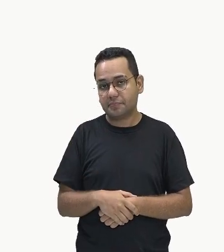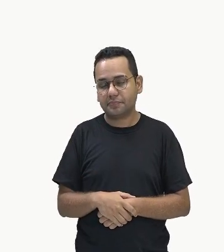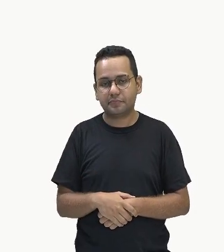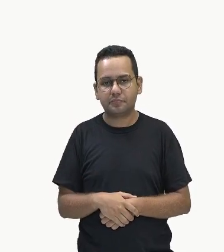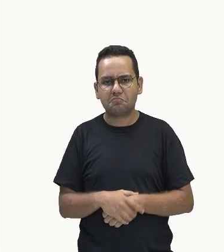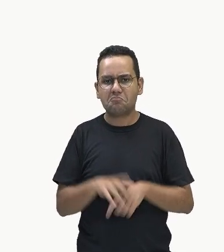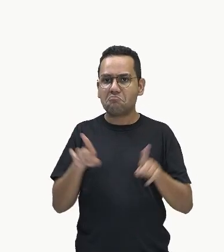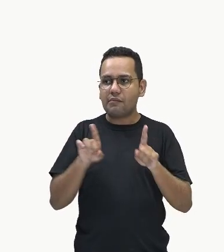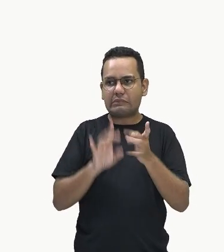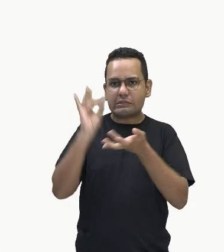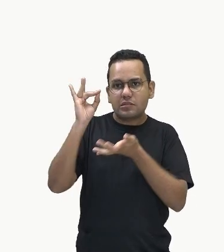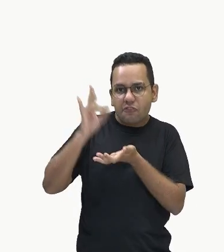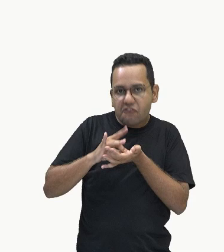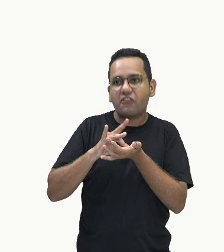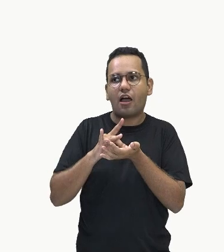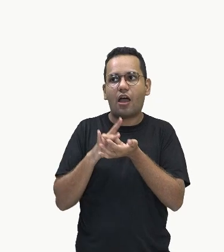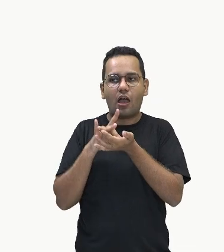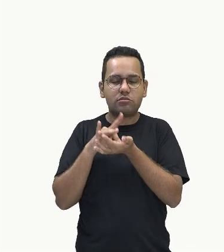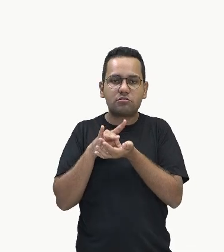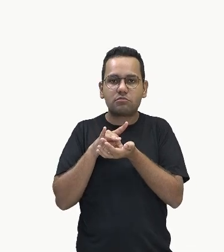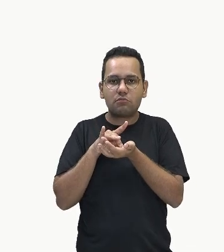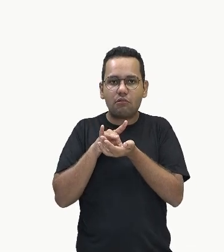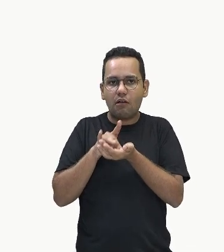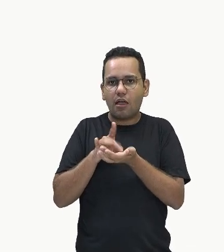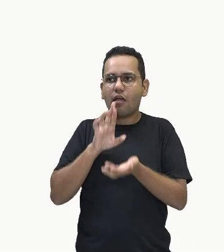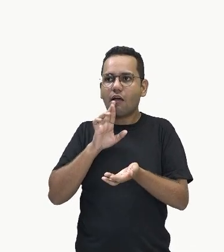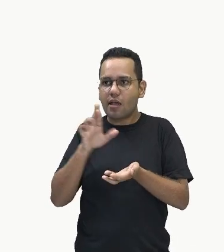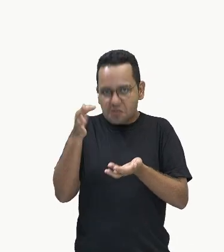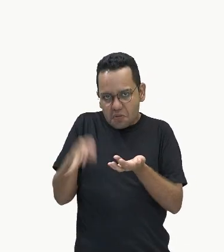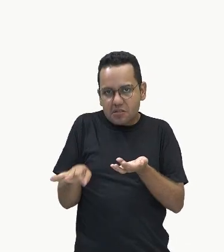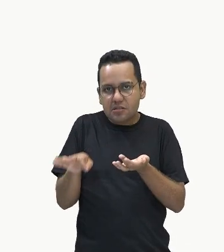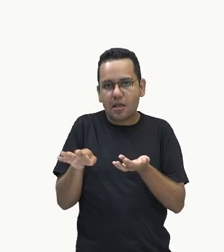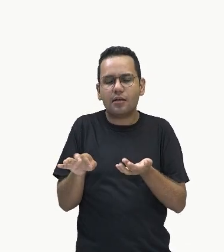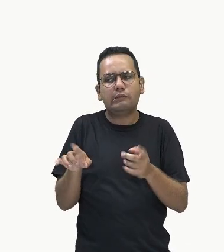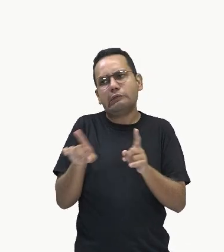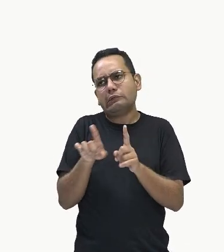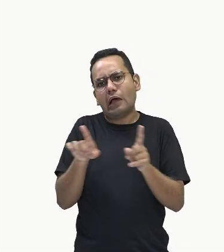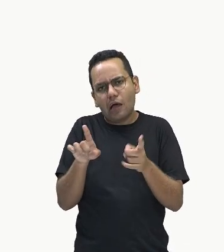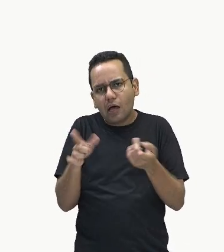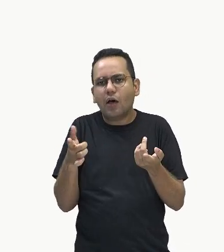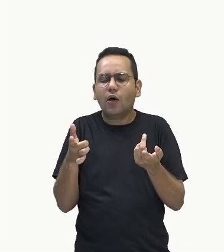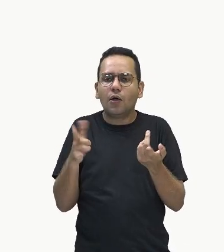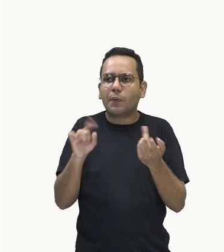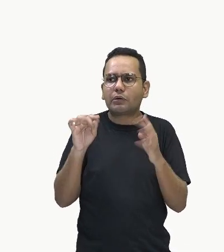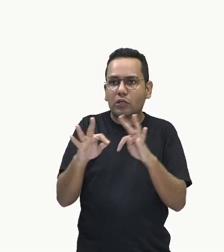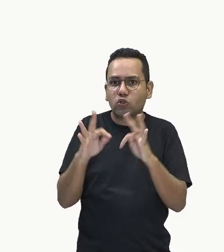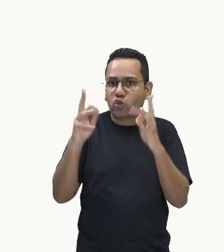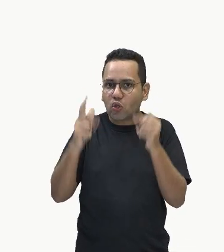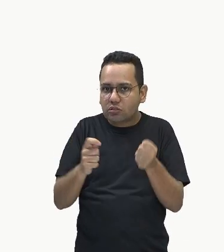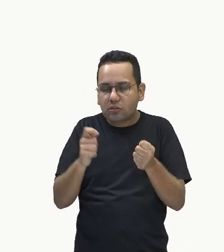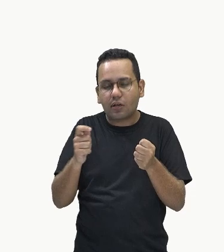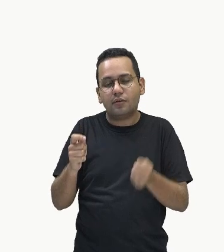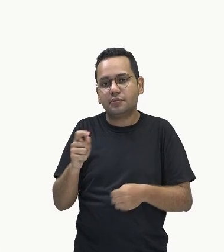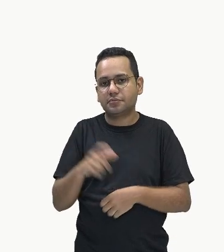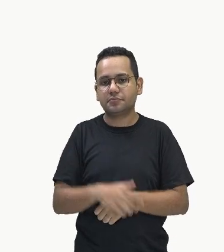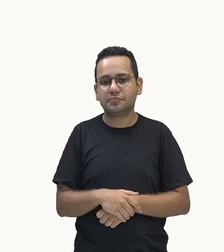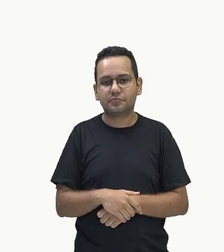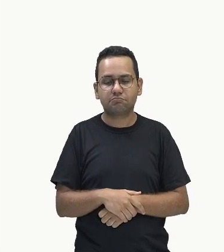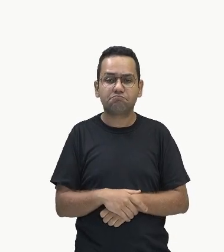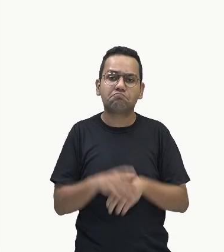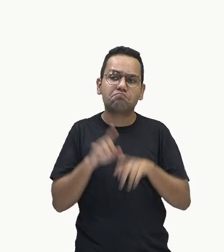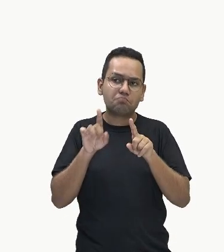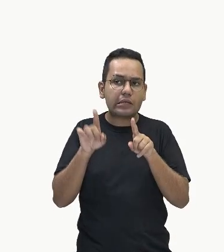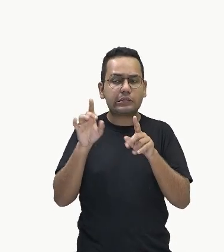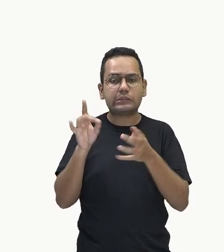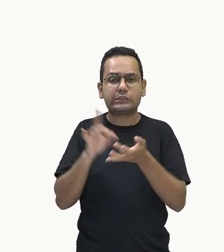não fossem exatamente 100 canetas com defeitos quando fosse, né, generalizar aí para o total, para a população. Sim, é exatamente